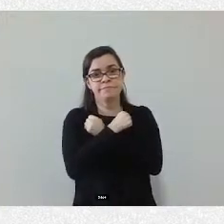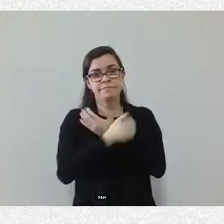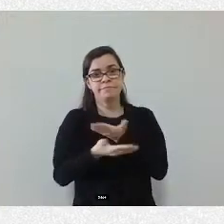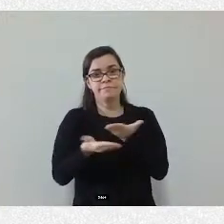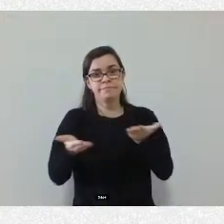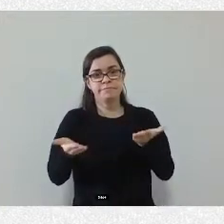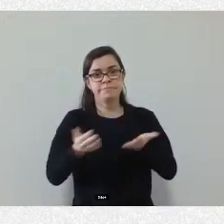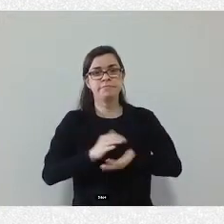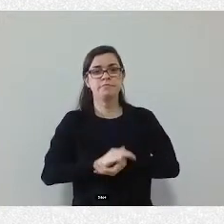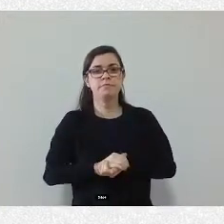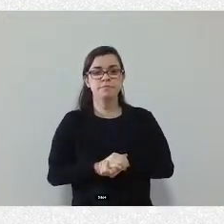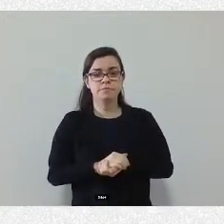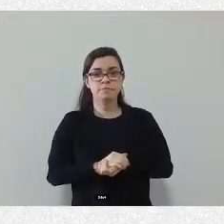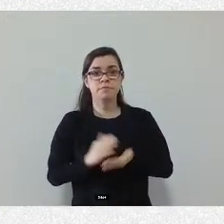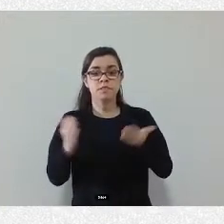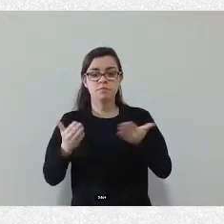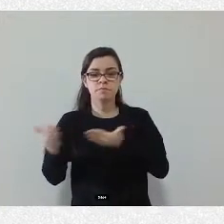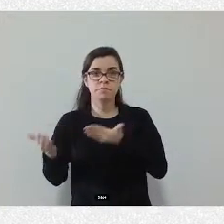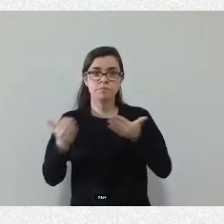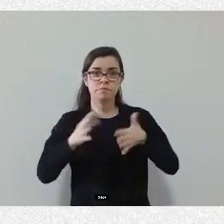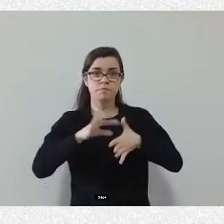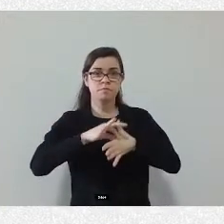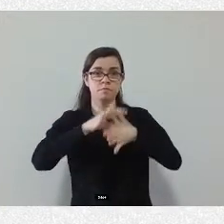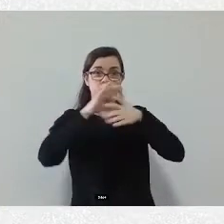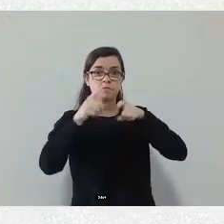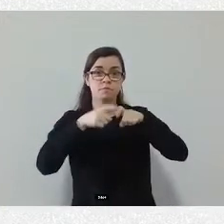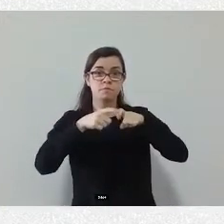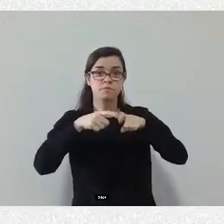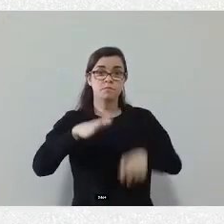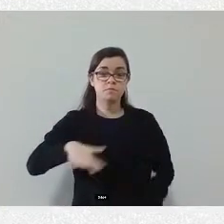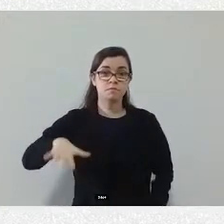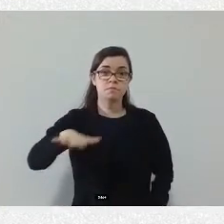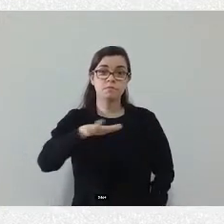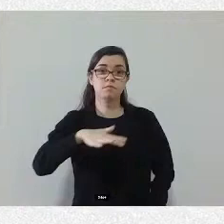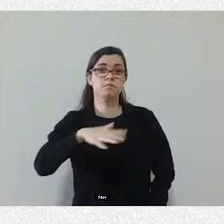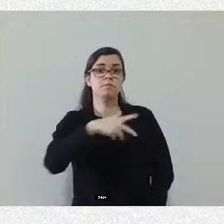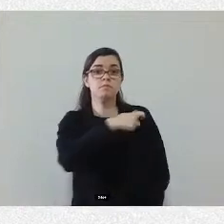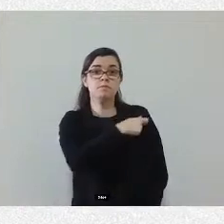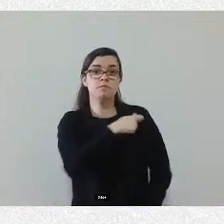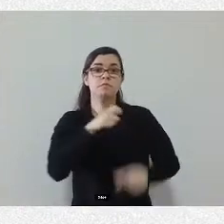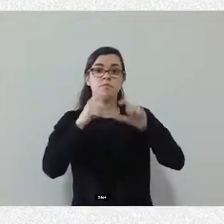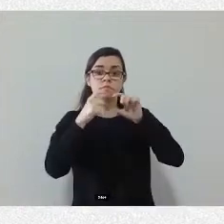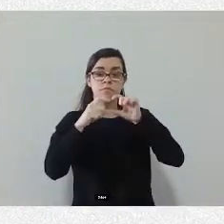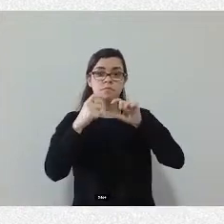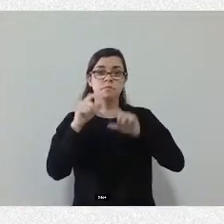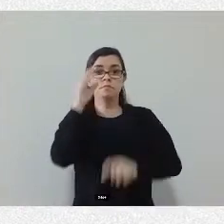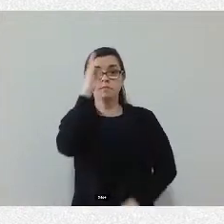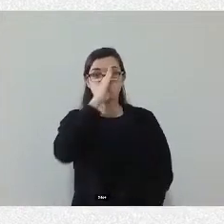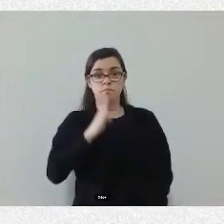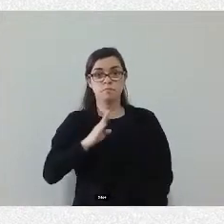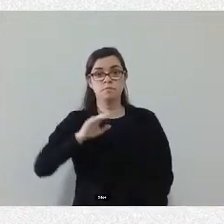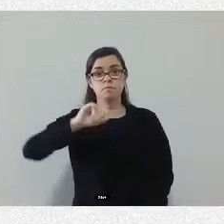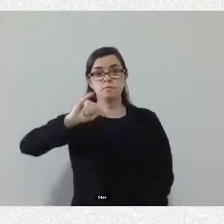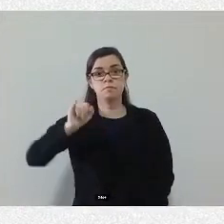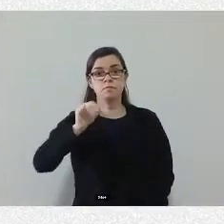Agora com a palavra, a líder médica da área de vacinas da Pfizer Brasil, senhora Júlia Spinardi.